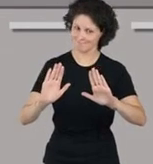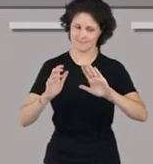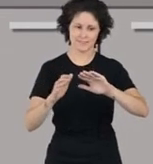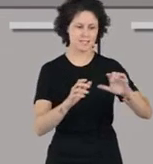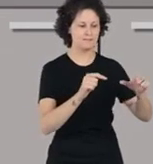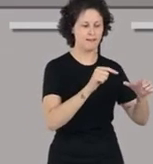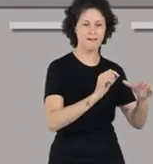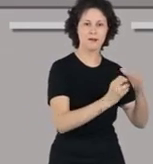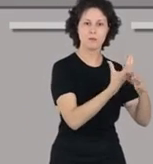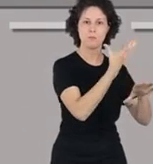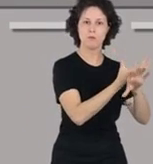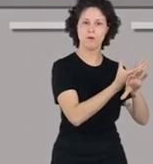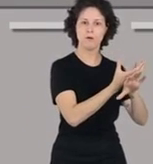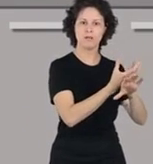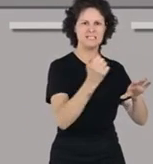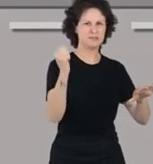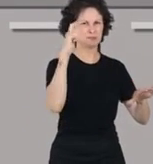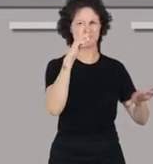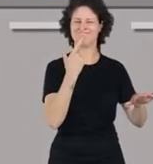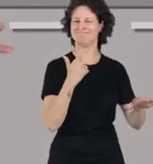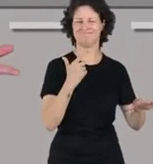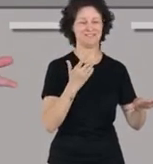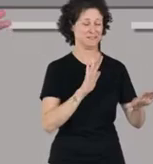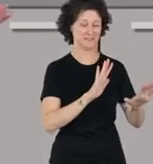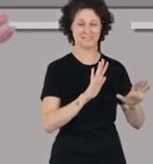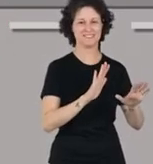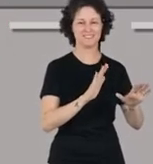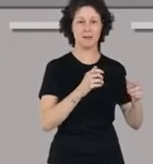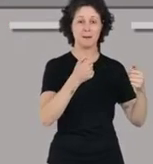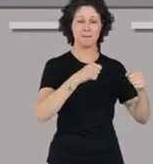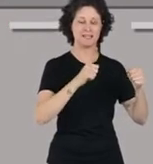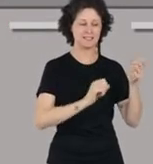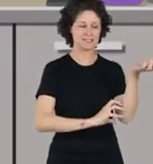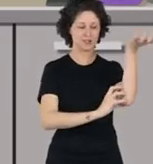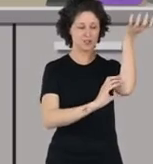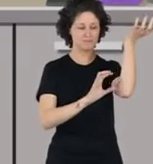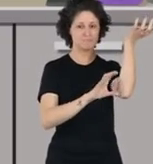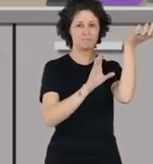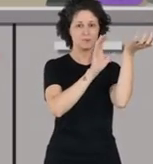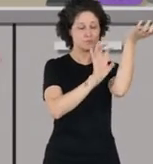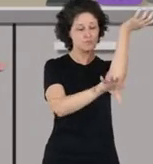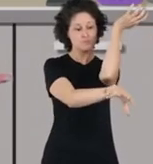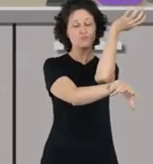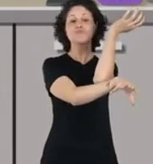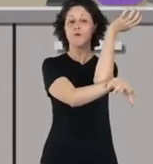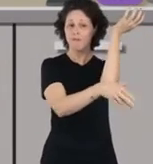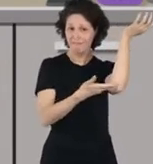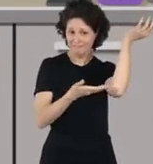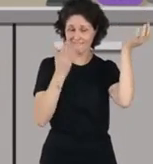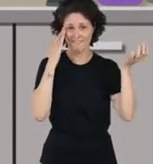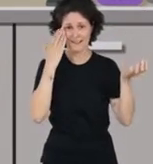crescer, aproveitando a sombra que as árvores pioneiras fazem. Essa é a fase de transição. Depois de tudo isso,